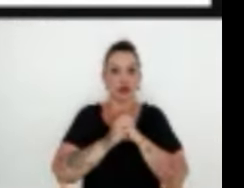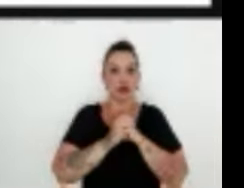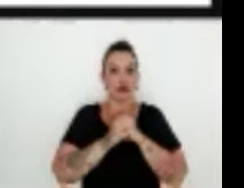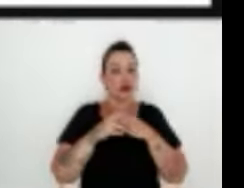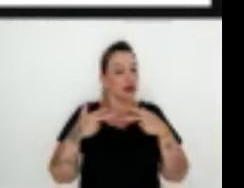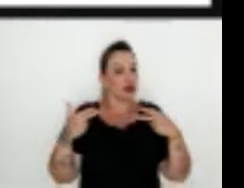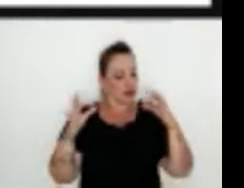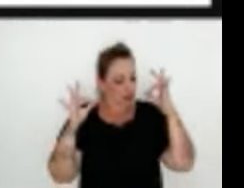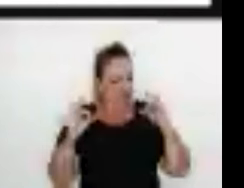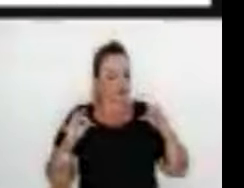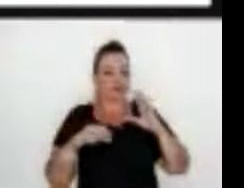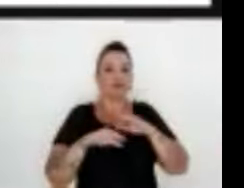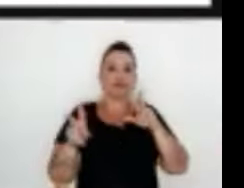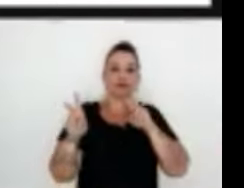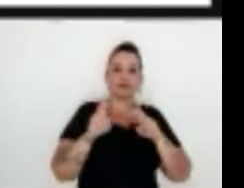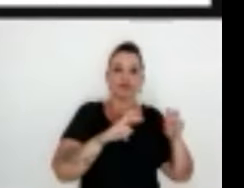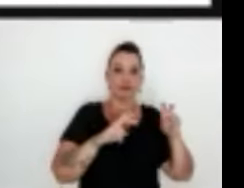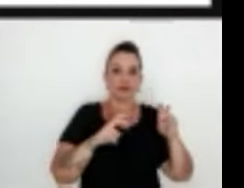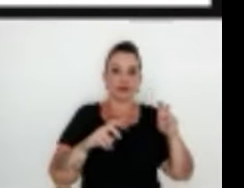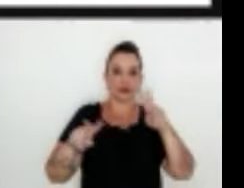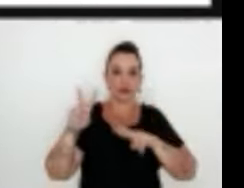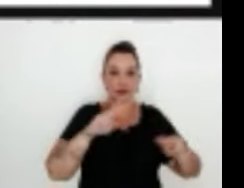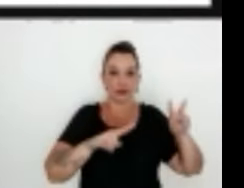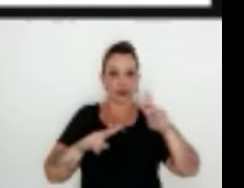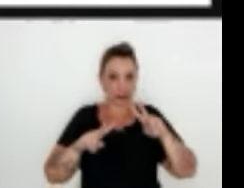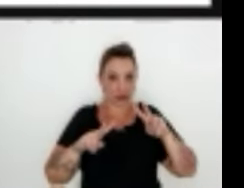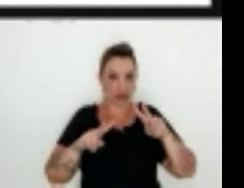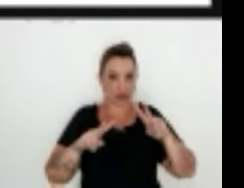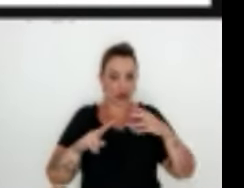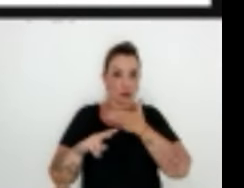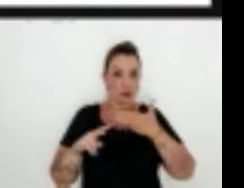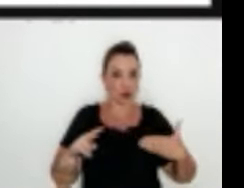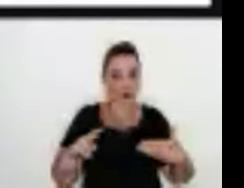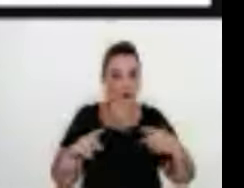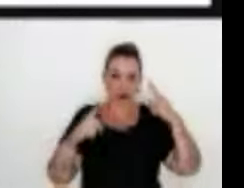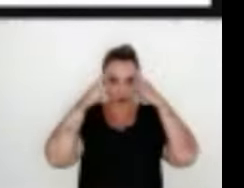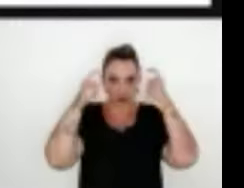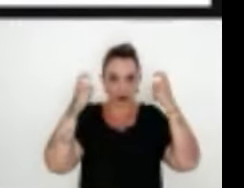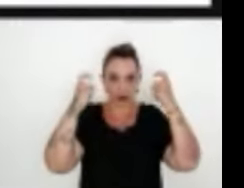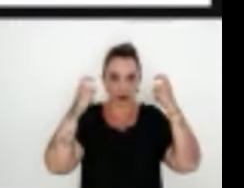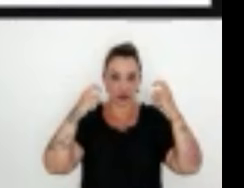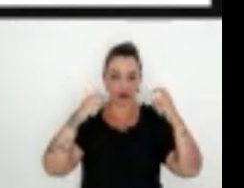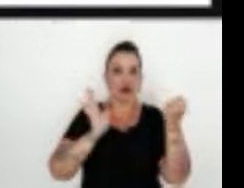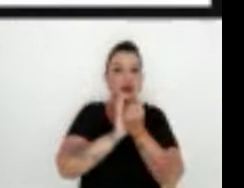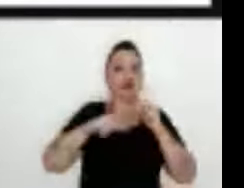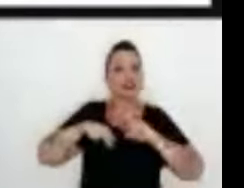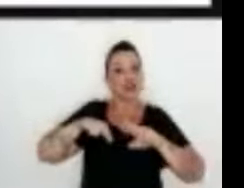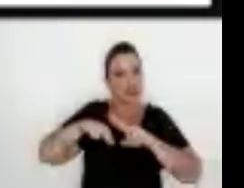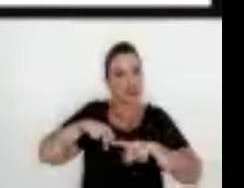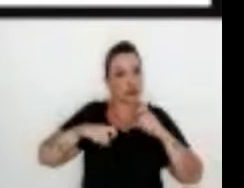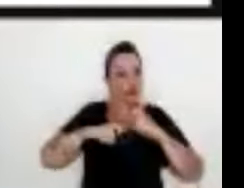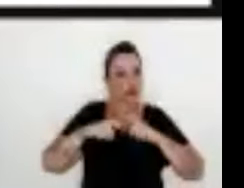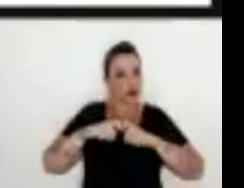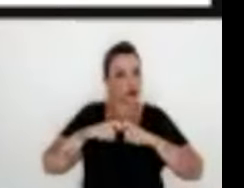mais visíveis de manifestações de violência em público, marcadas por gênero e sexualidade, têm sido qualificadas